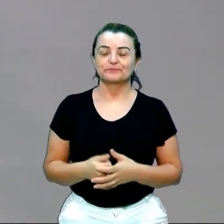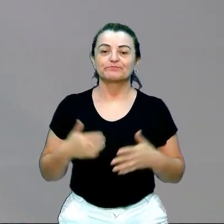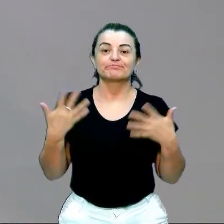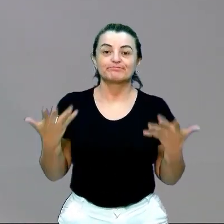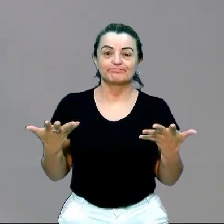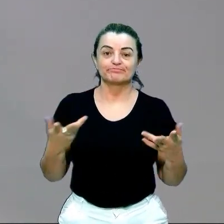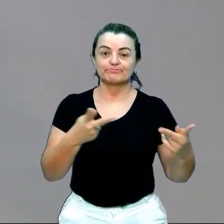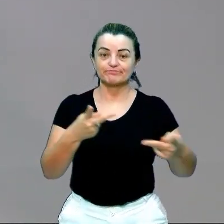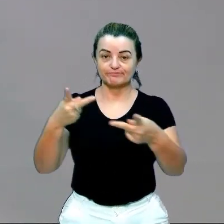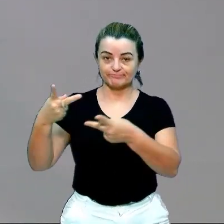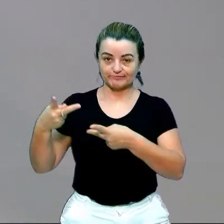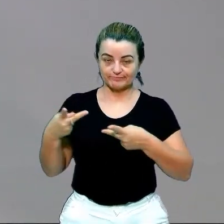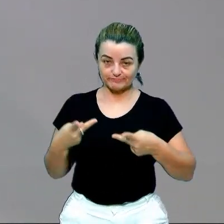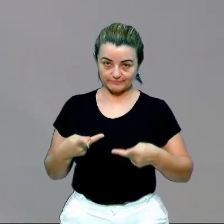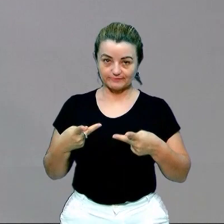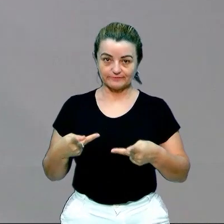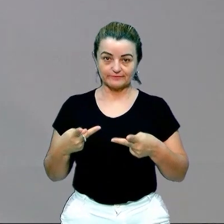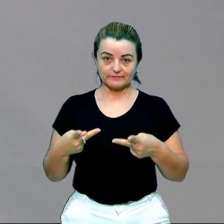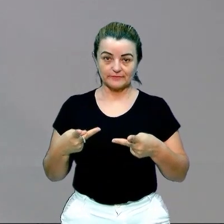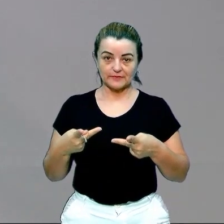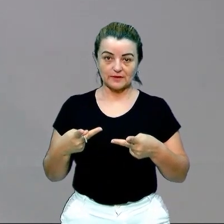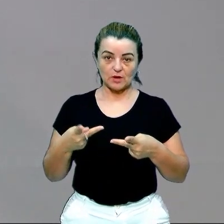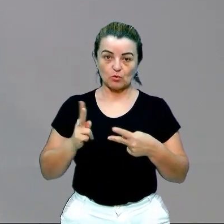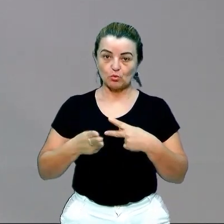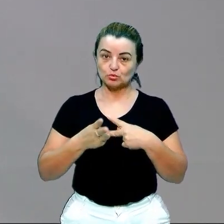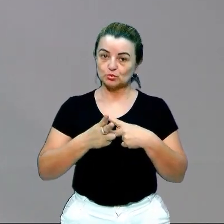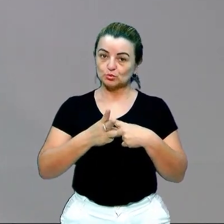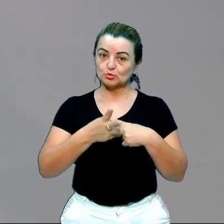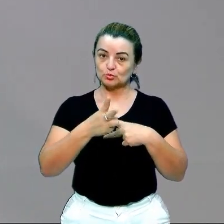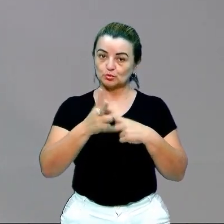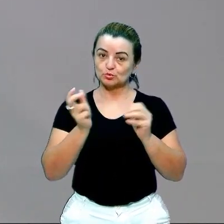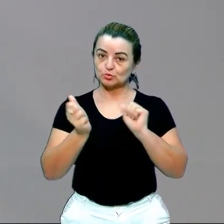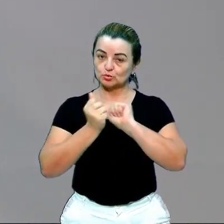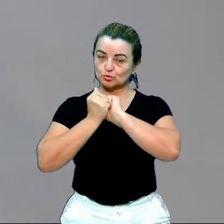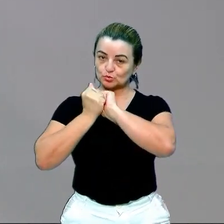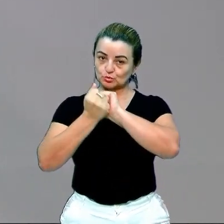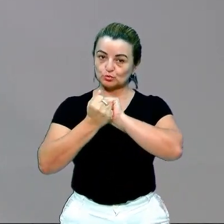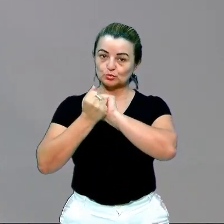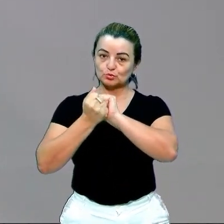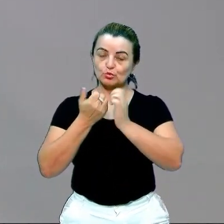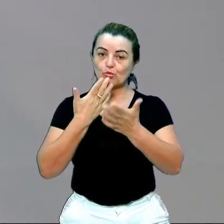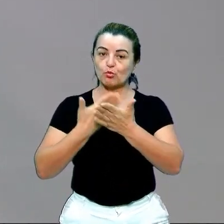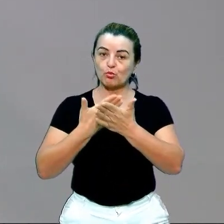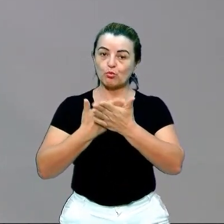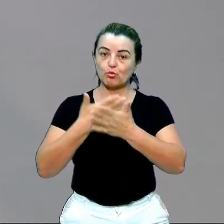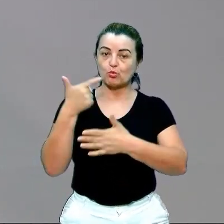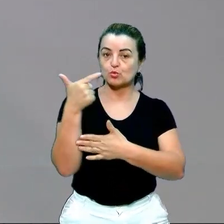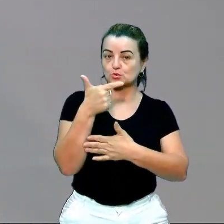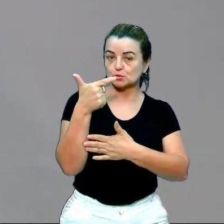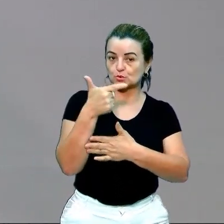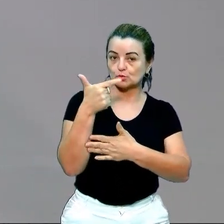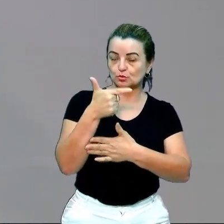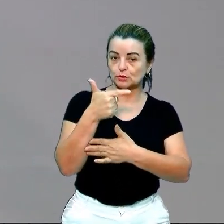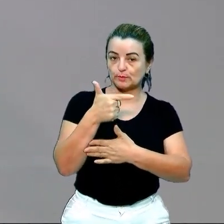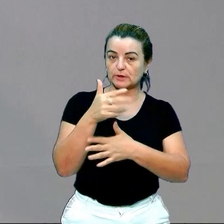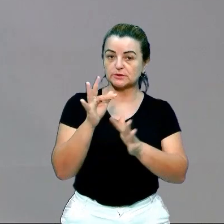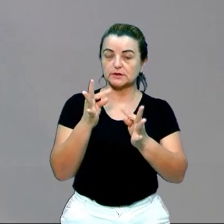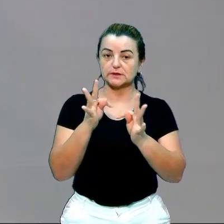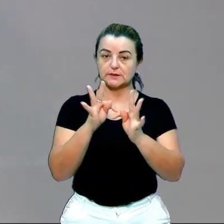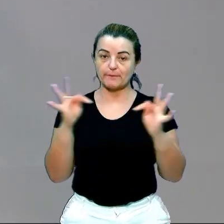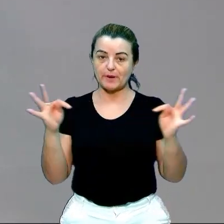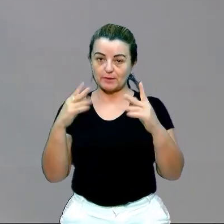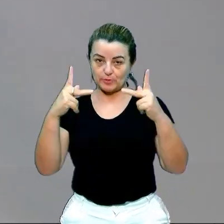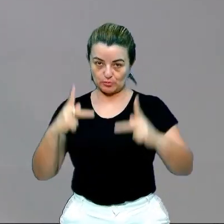eu convido vocês a darem continuidade juntamente comigo ao estudo da segunda parte da tabela